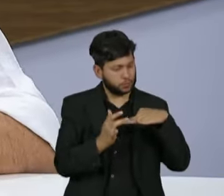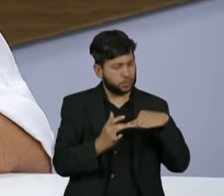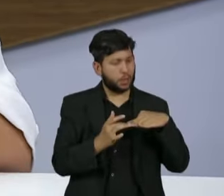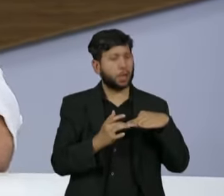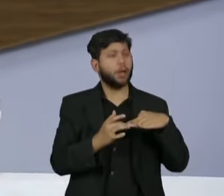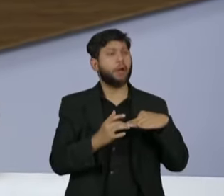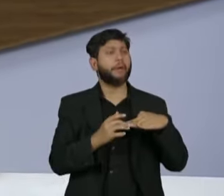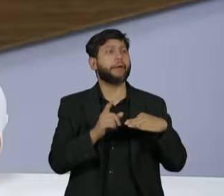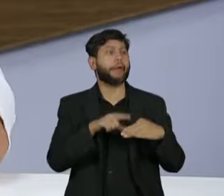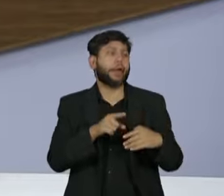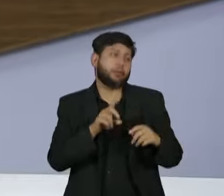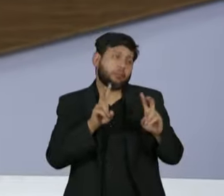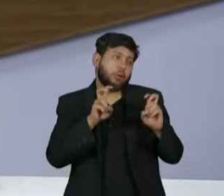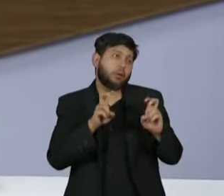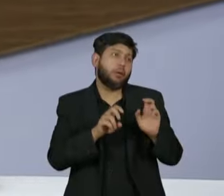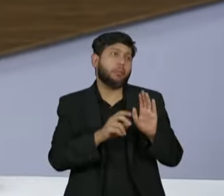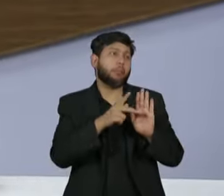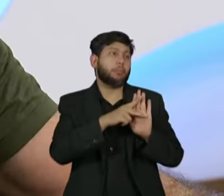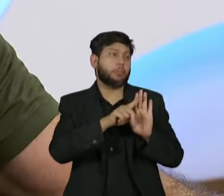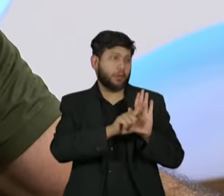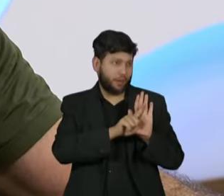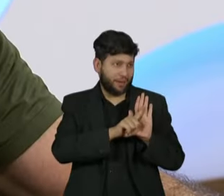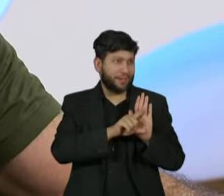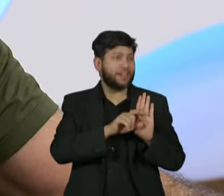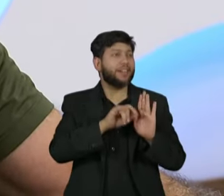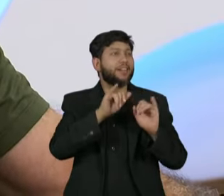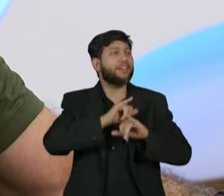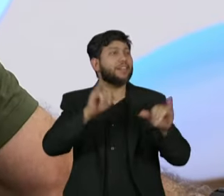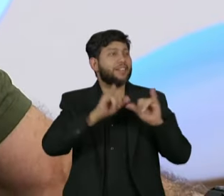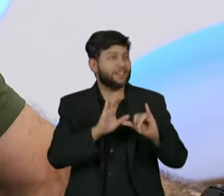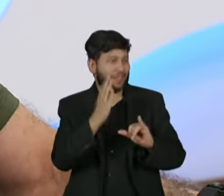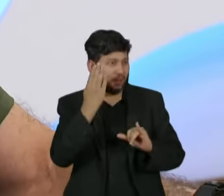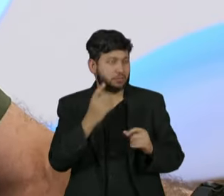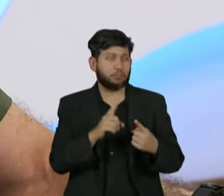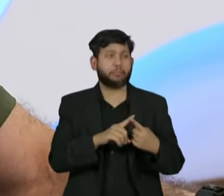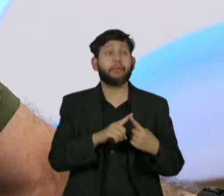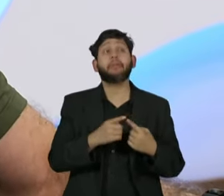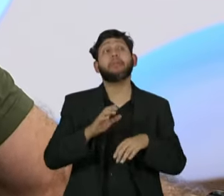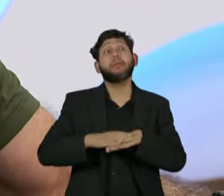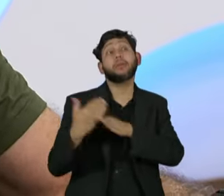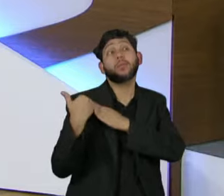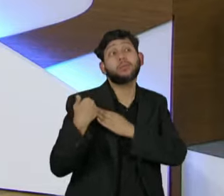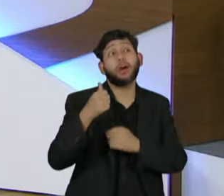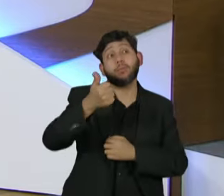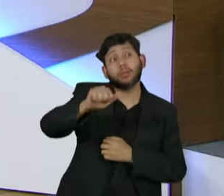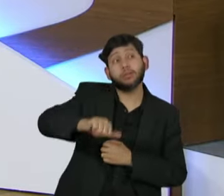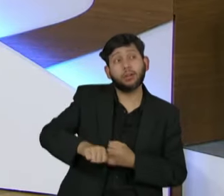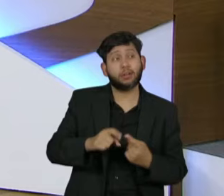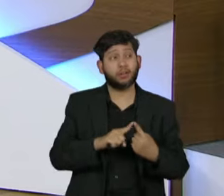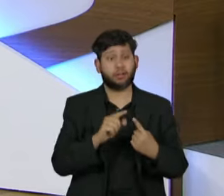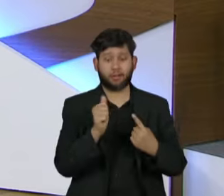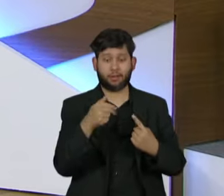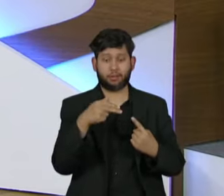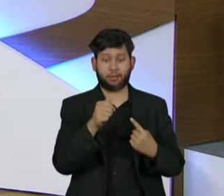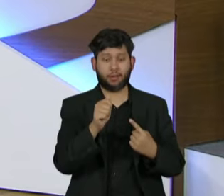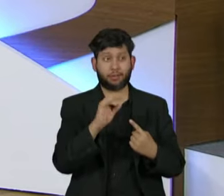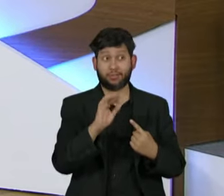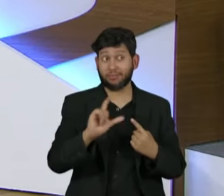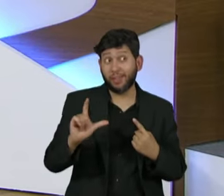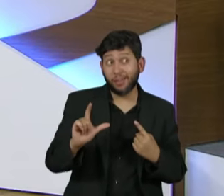tal pele das fake News é quem vai ser o regulador diz que vai ser Anatel aqueles que criticam que seja Anatel